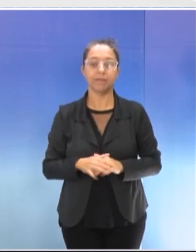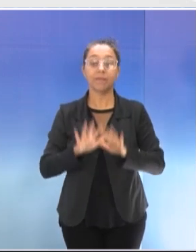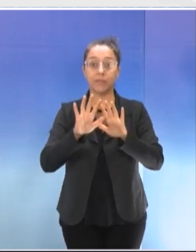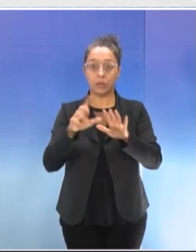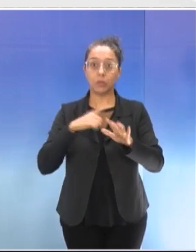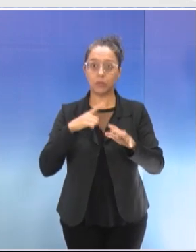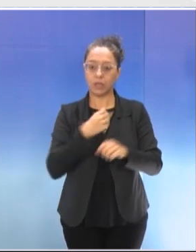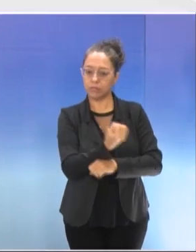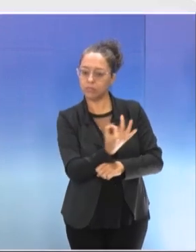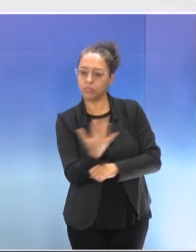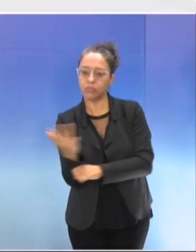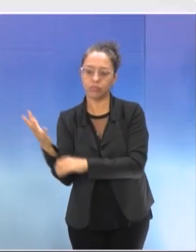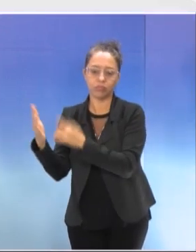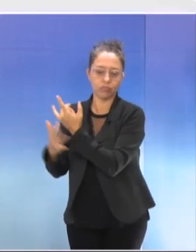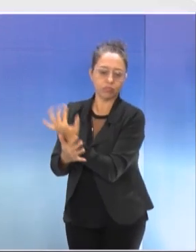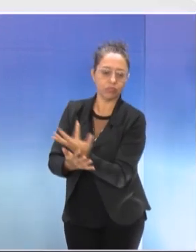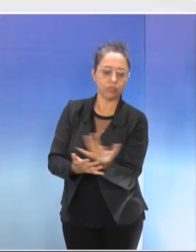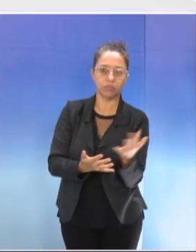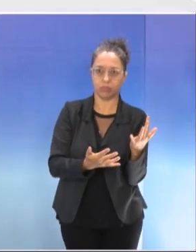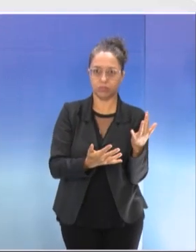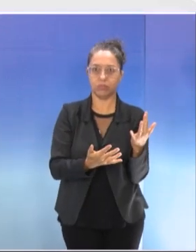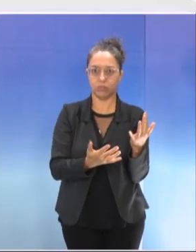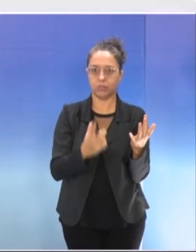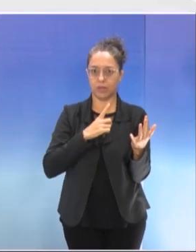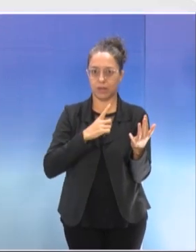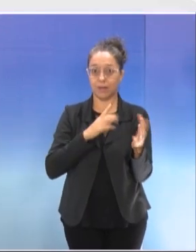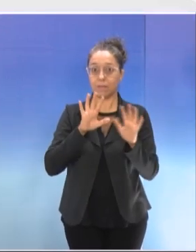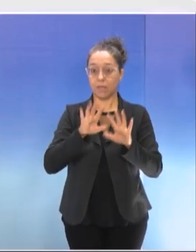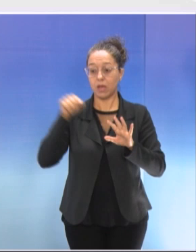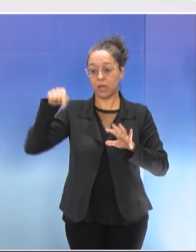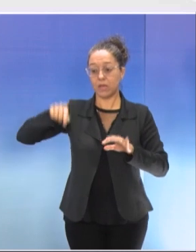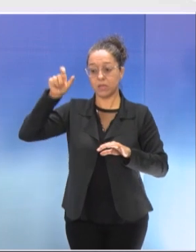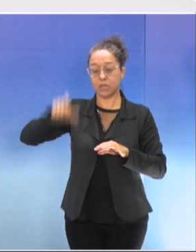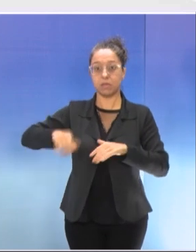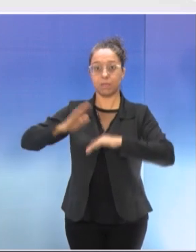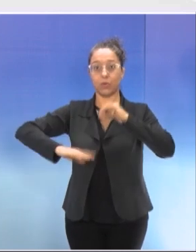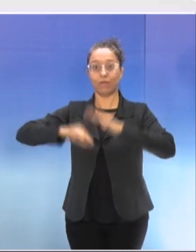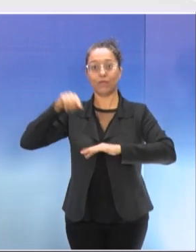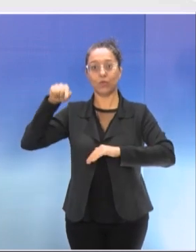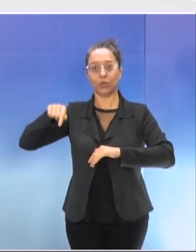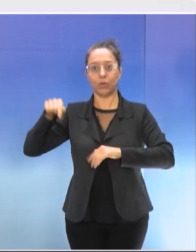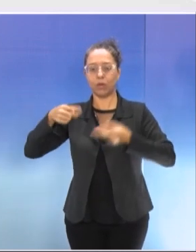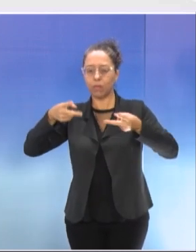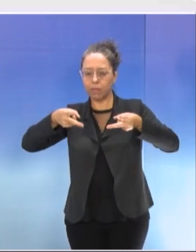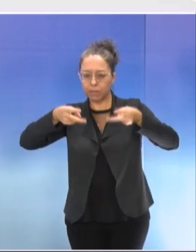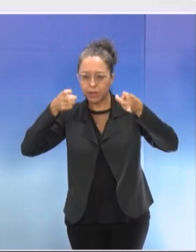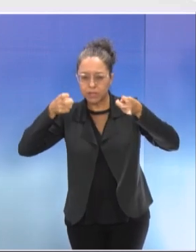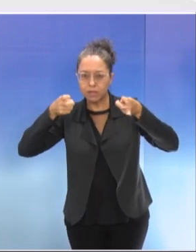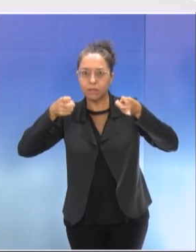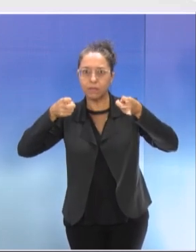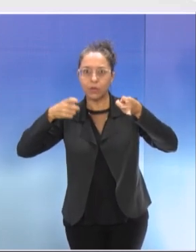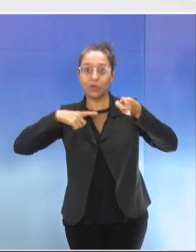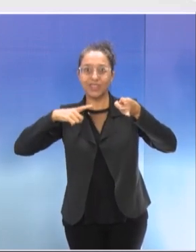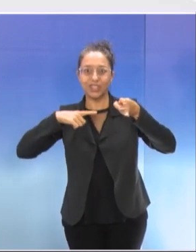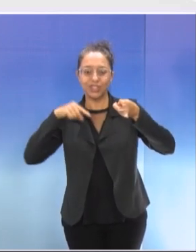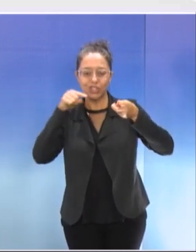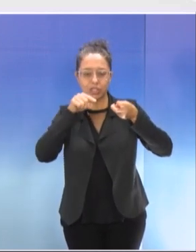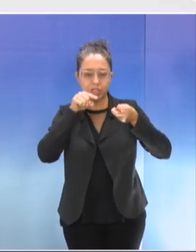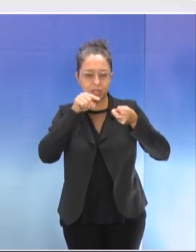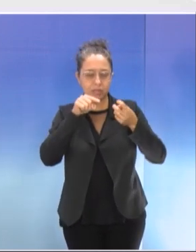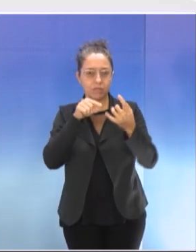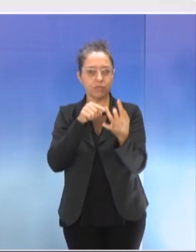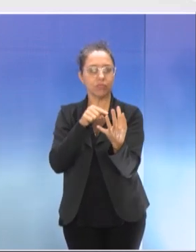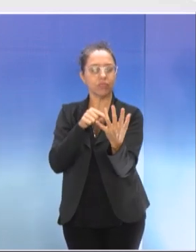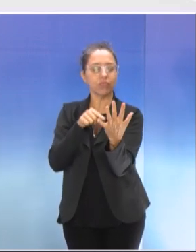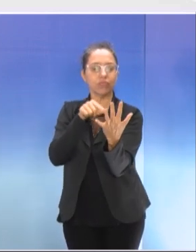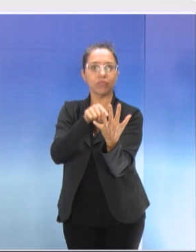plantação e o geneticista observou nessa plantação, na flor dessa planta, havia uma praga.